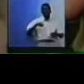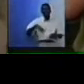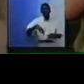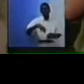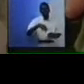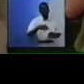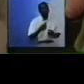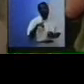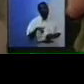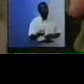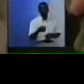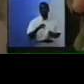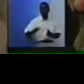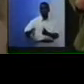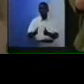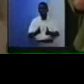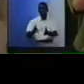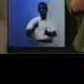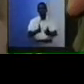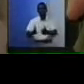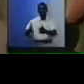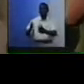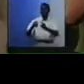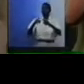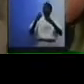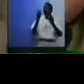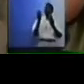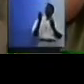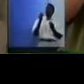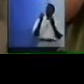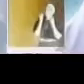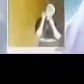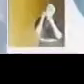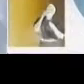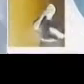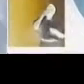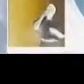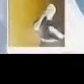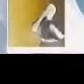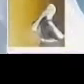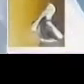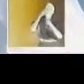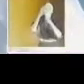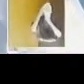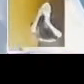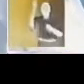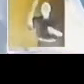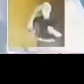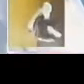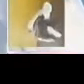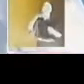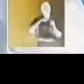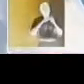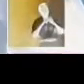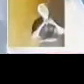Andei por mil caminhos e como as andorinhas eu